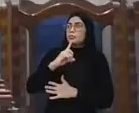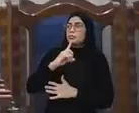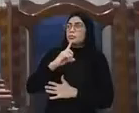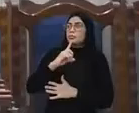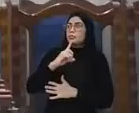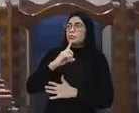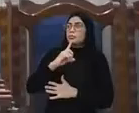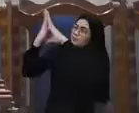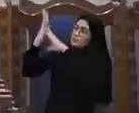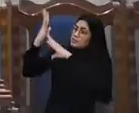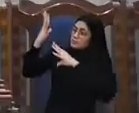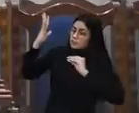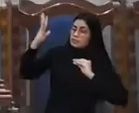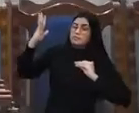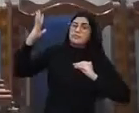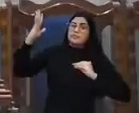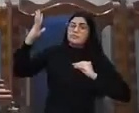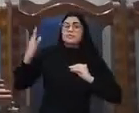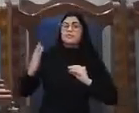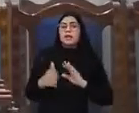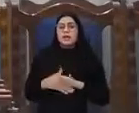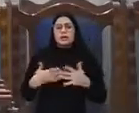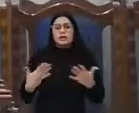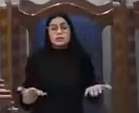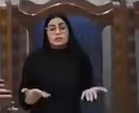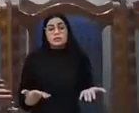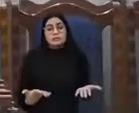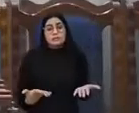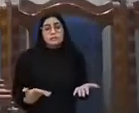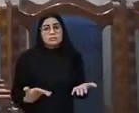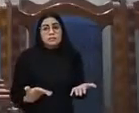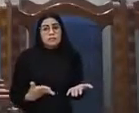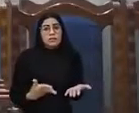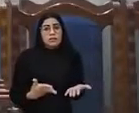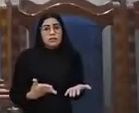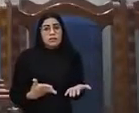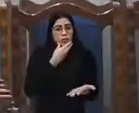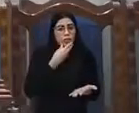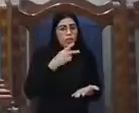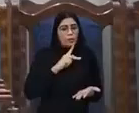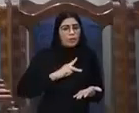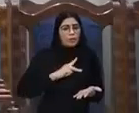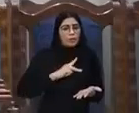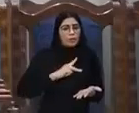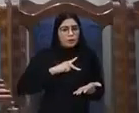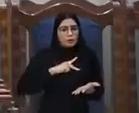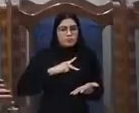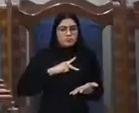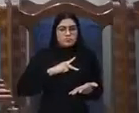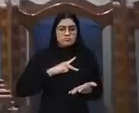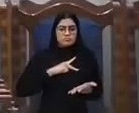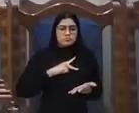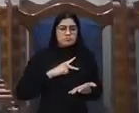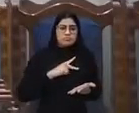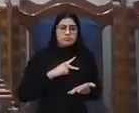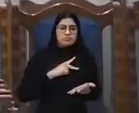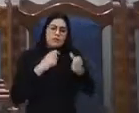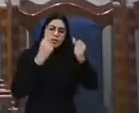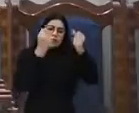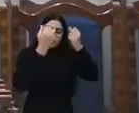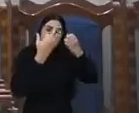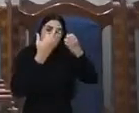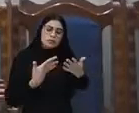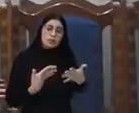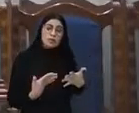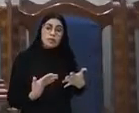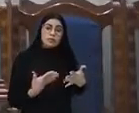semelhança. Então Paulo está trazendo uma mensagem nova para aquela gente. Eles não criam em Deus, eles não conheciam esse Deus, eles só conheciam